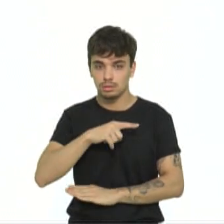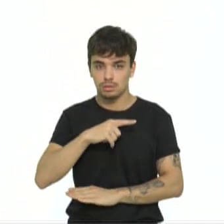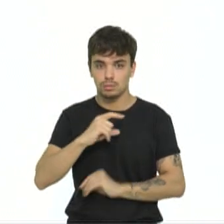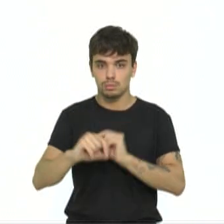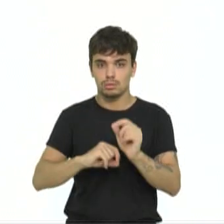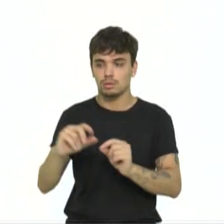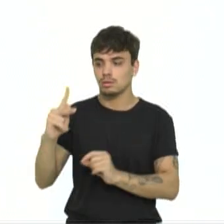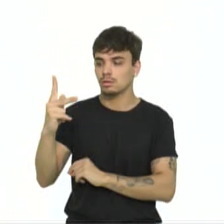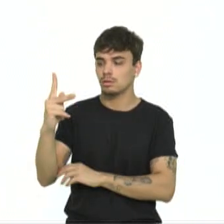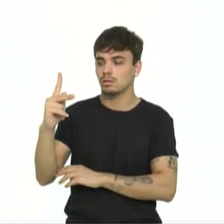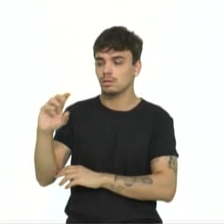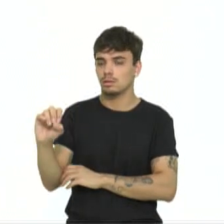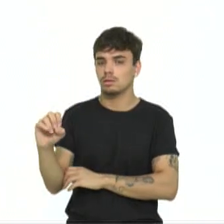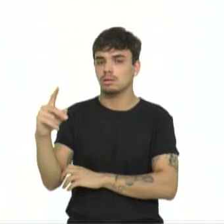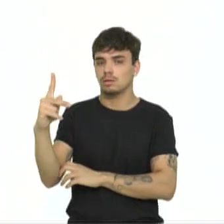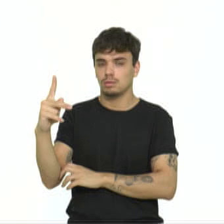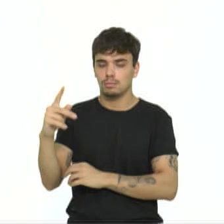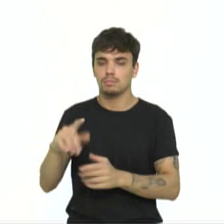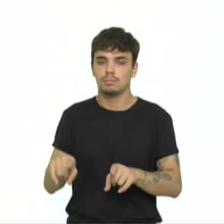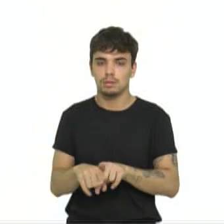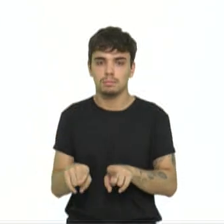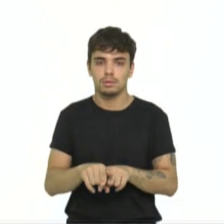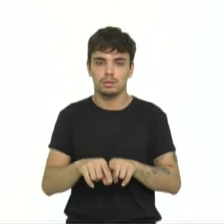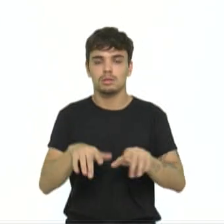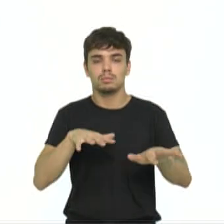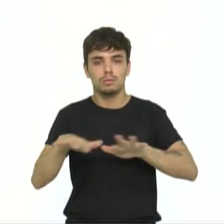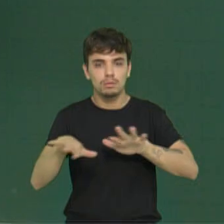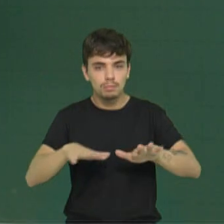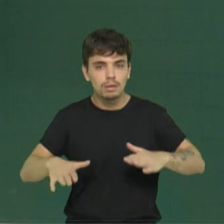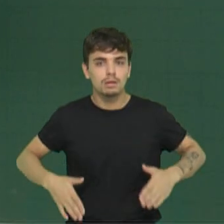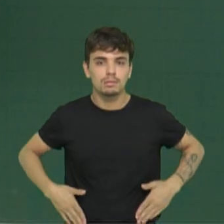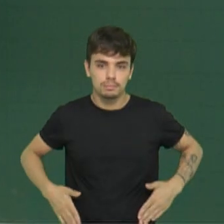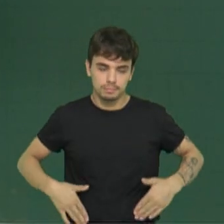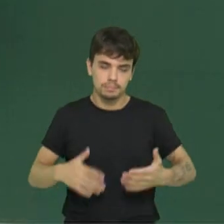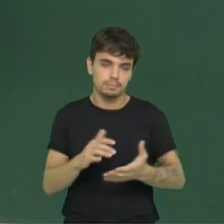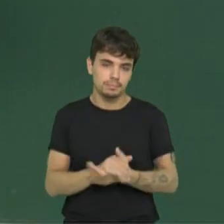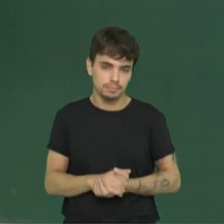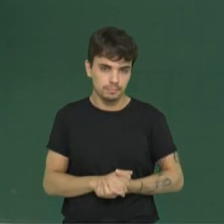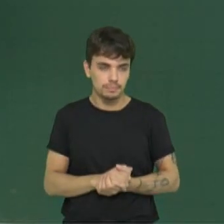hop e movimentava os quadris, o hip, tá?